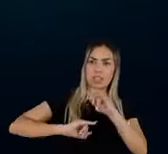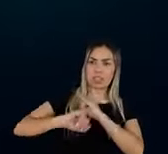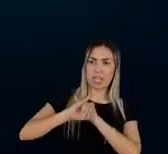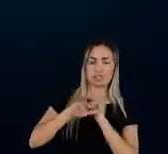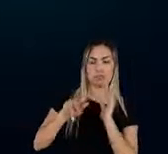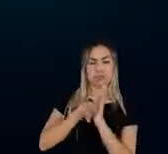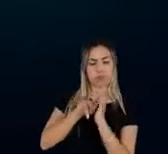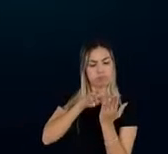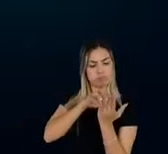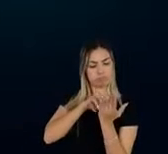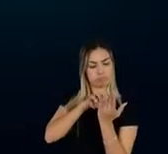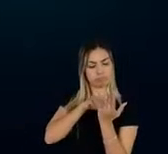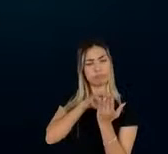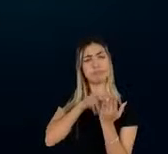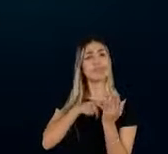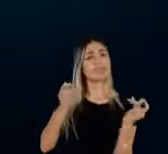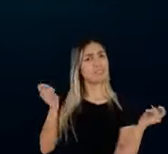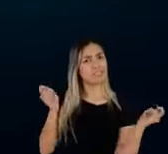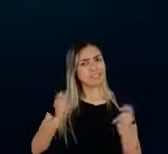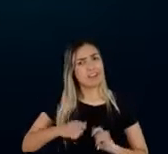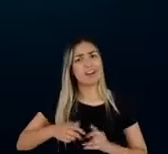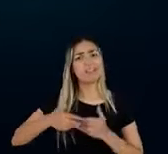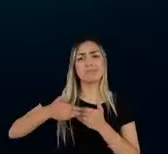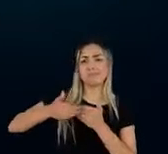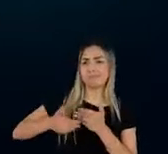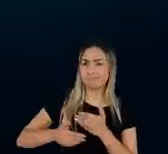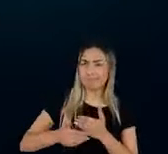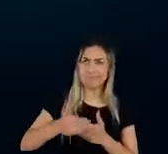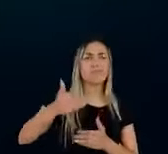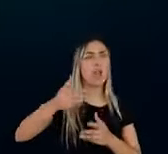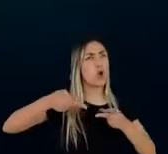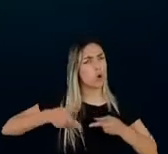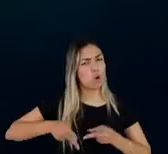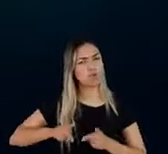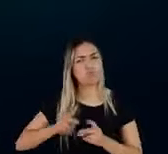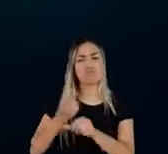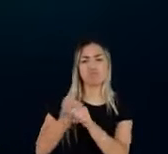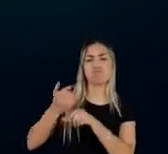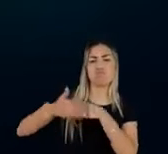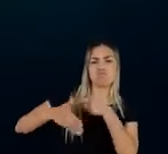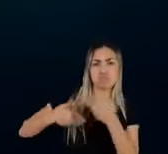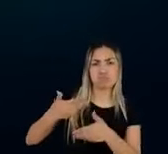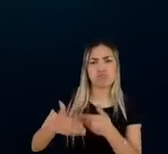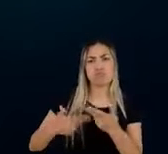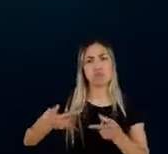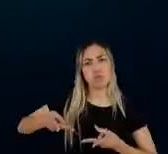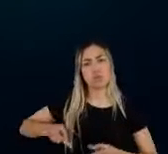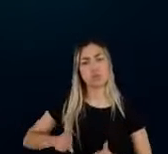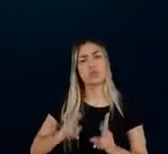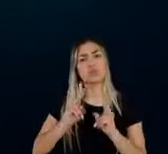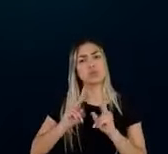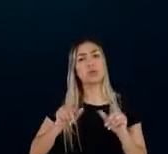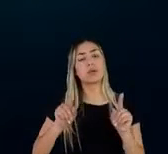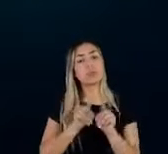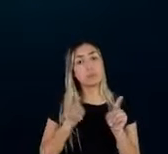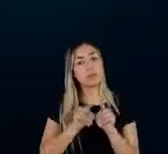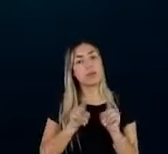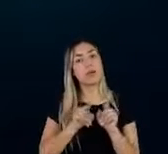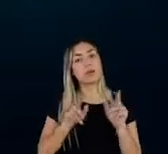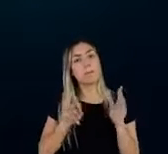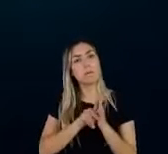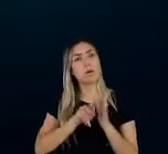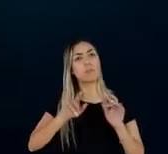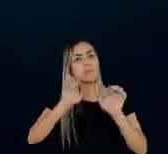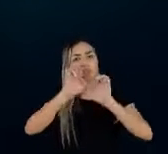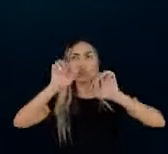a tendência mais recente e ela vai continuar vindo com tudo nos próximos anos e o setor elétrico é um setor de e de